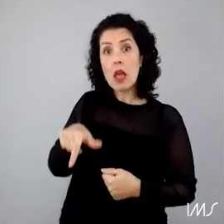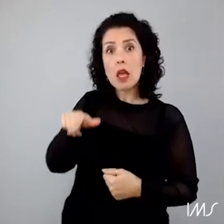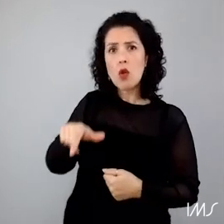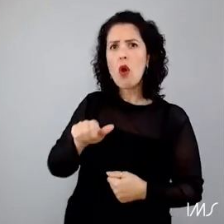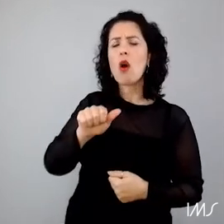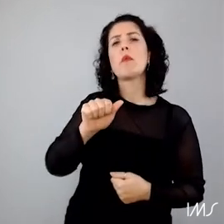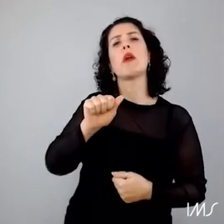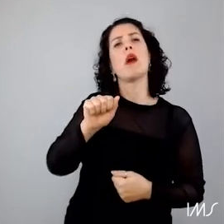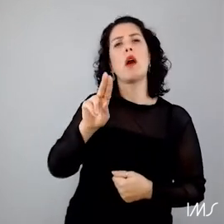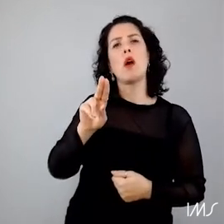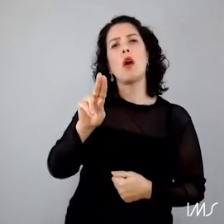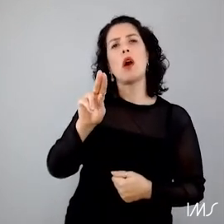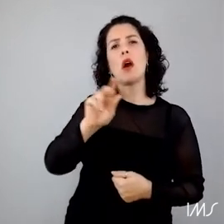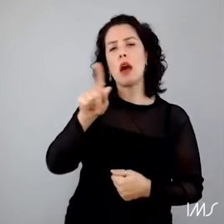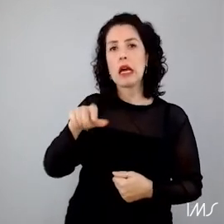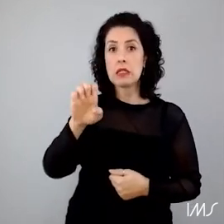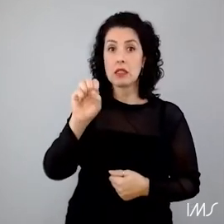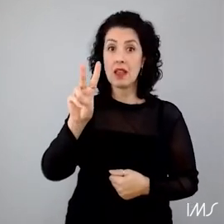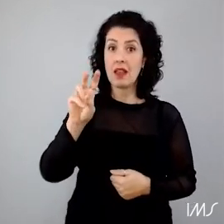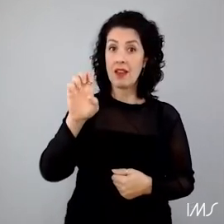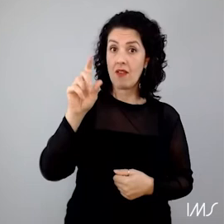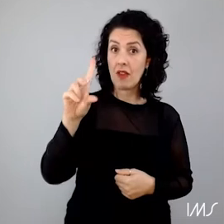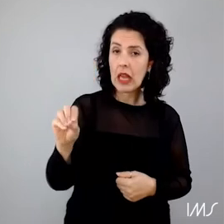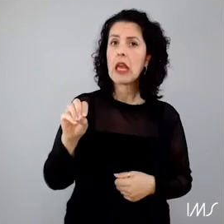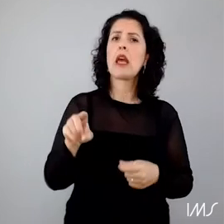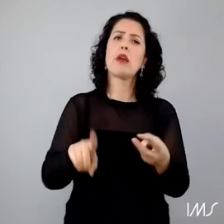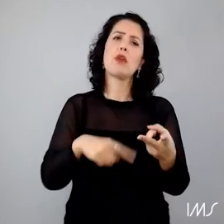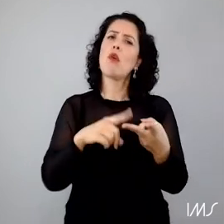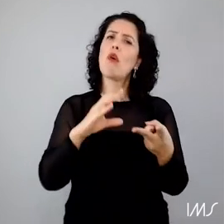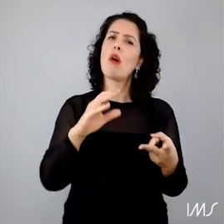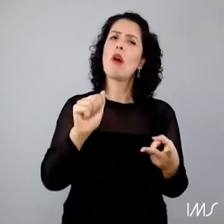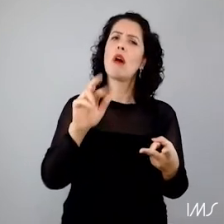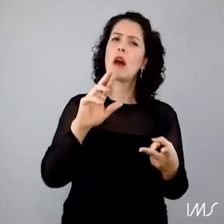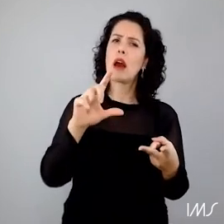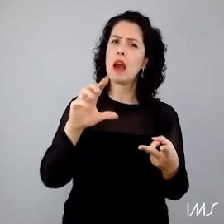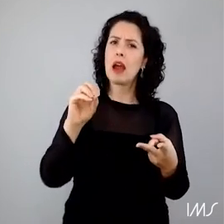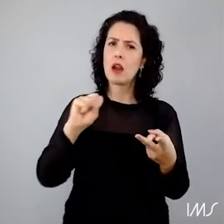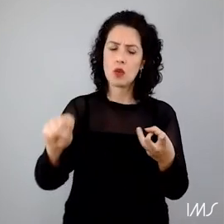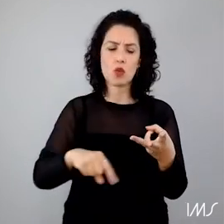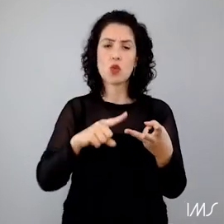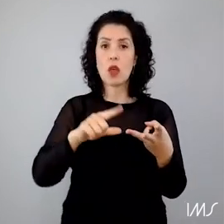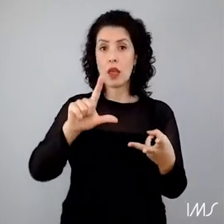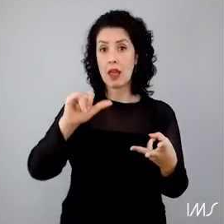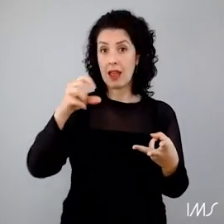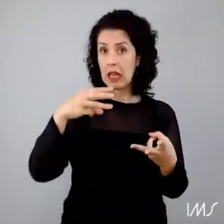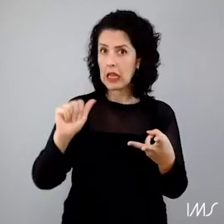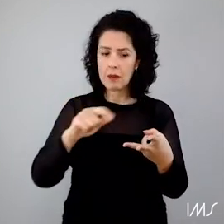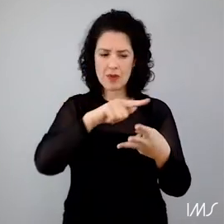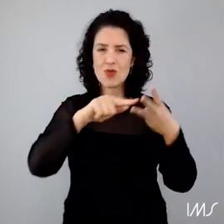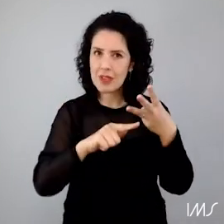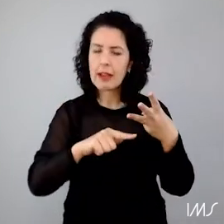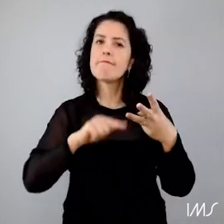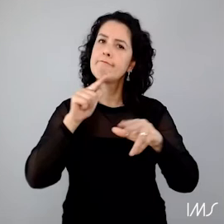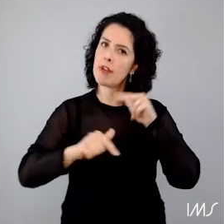Azevedo, com textos dos arquitetos Benedito Lima de Toledo, Carlos Lemos e eu mesmo, que formamos